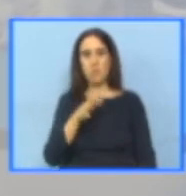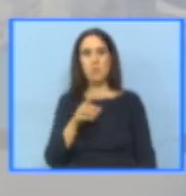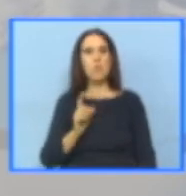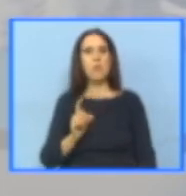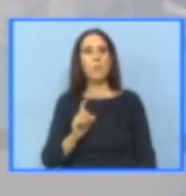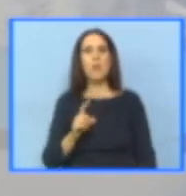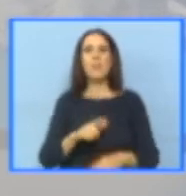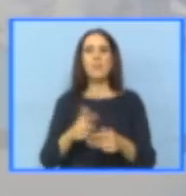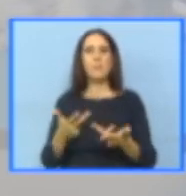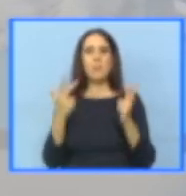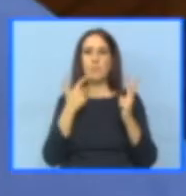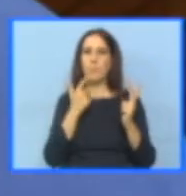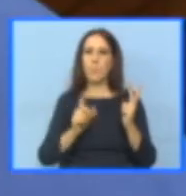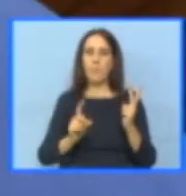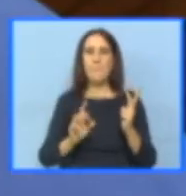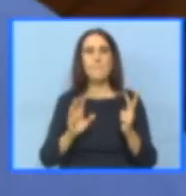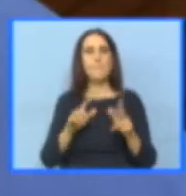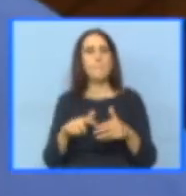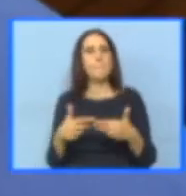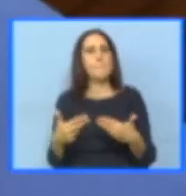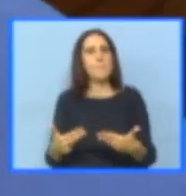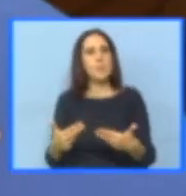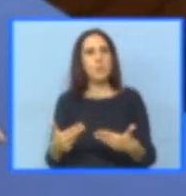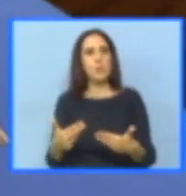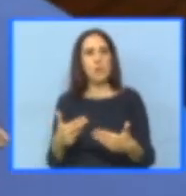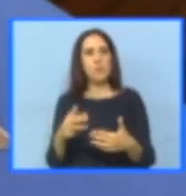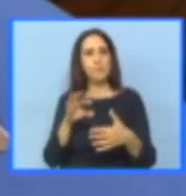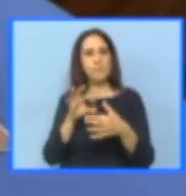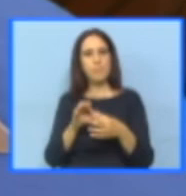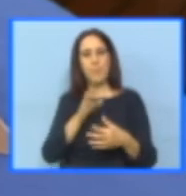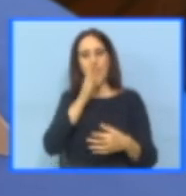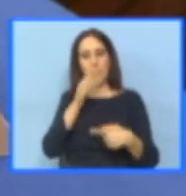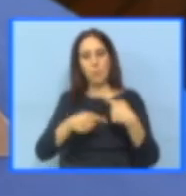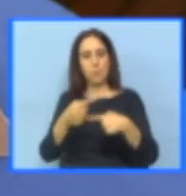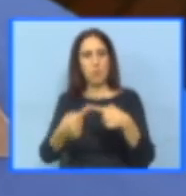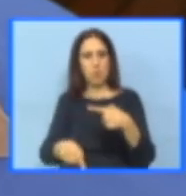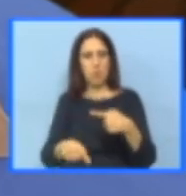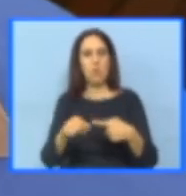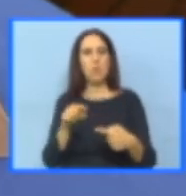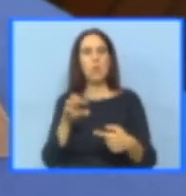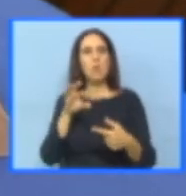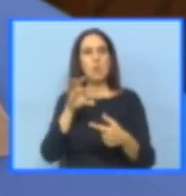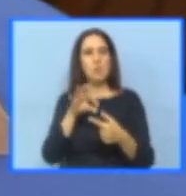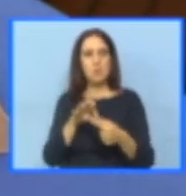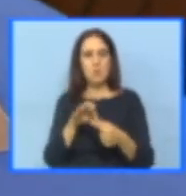tanto tempo livre quanto isso, mas agora tem toda uma cultura por trás e no que diz respeito à